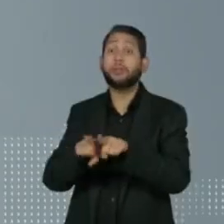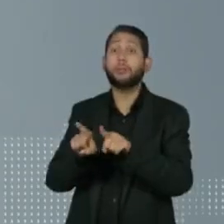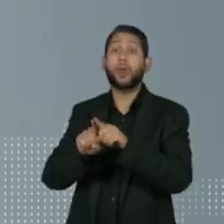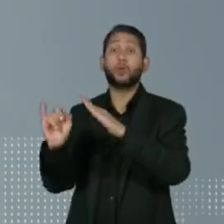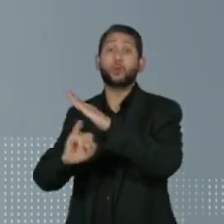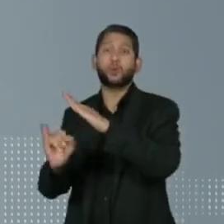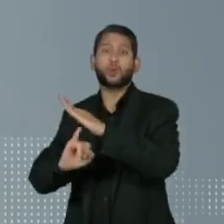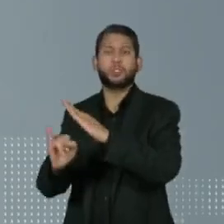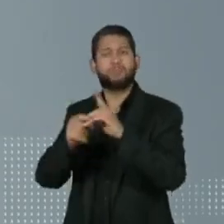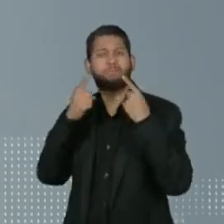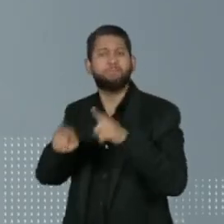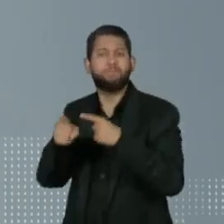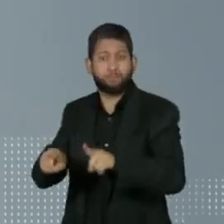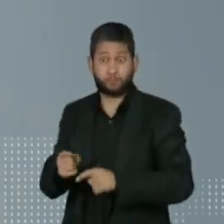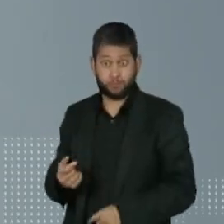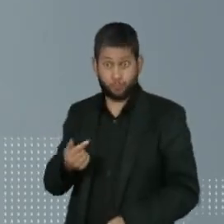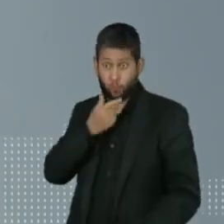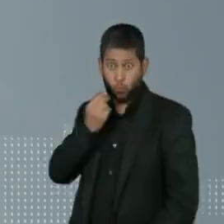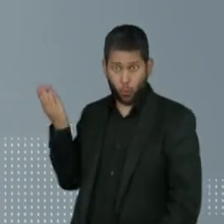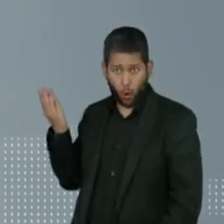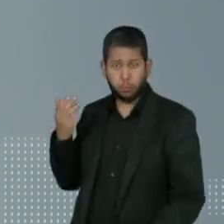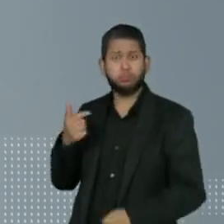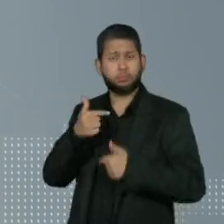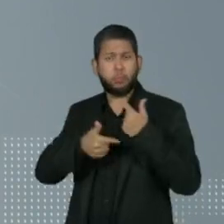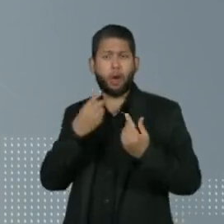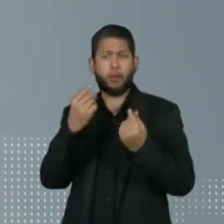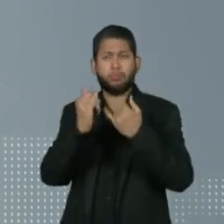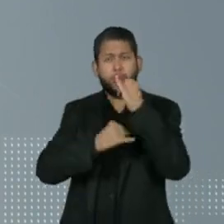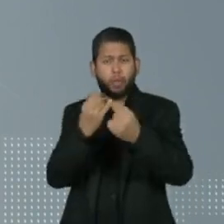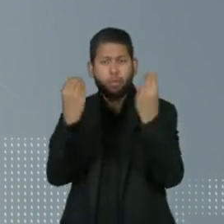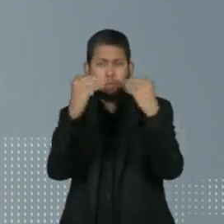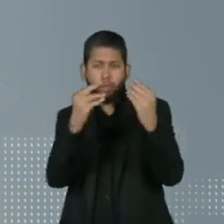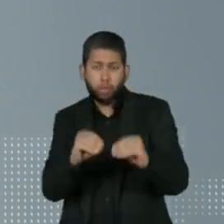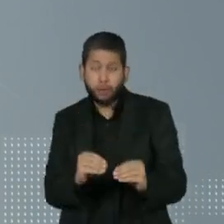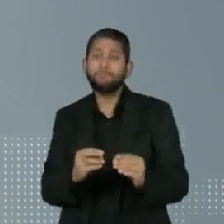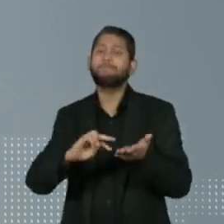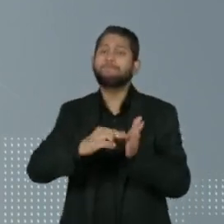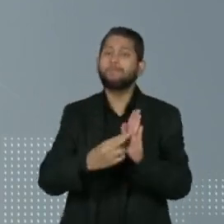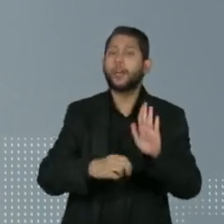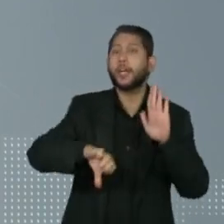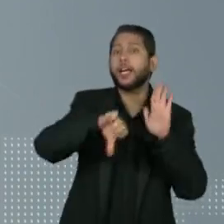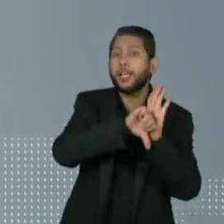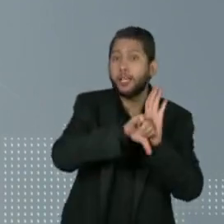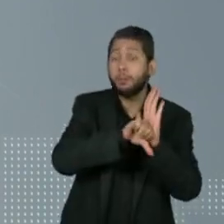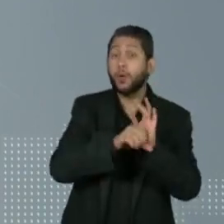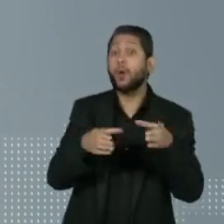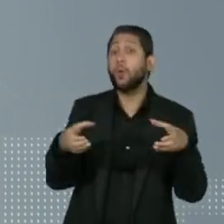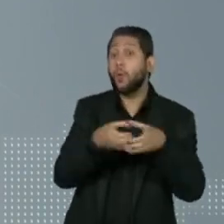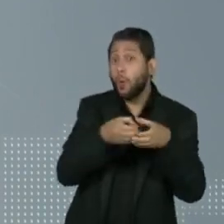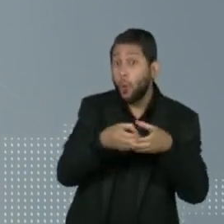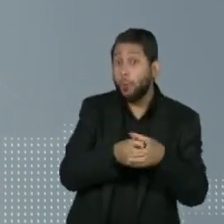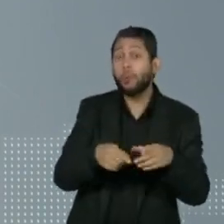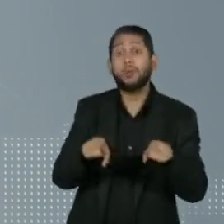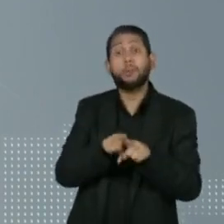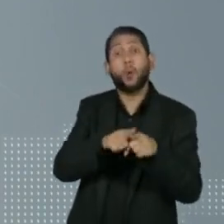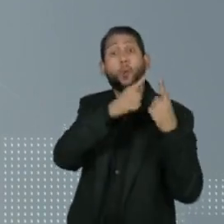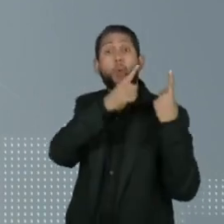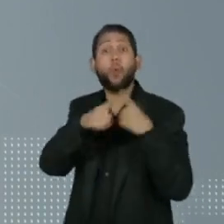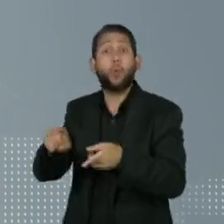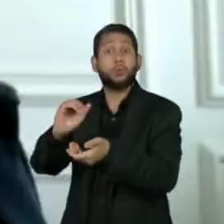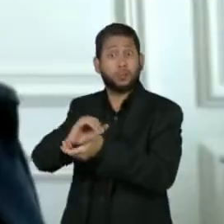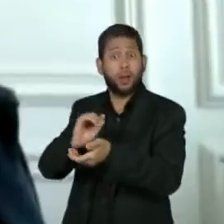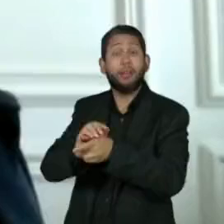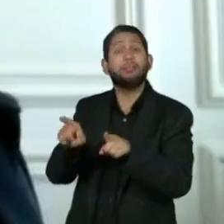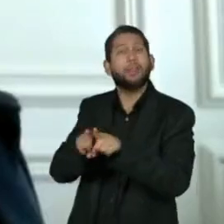instituições a conduta do blogueiro Pode configurar crime de organização criminosa contra honra e incitação à